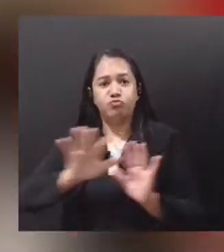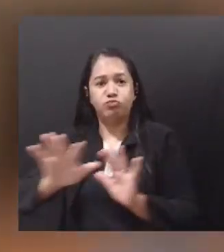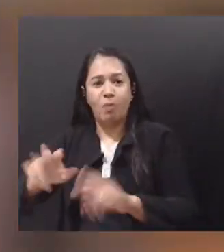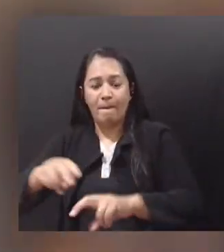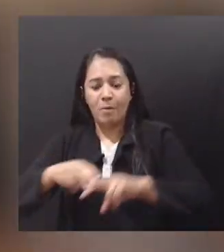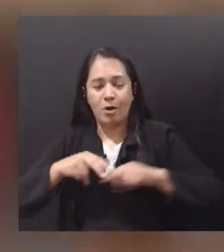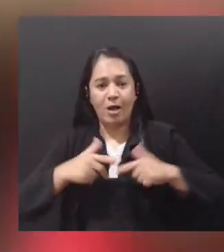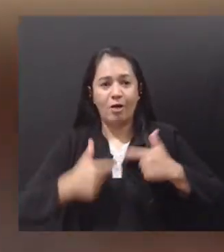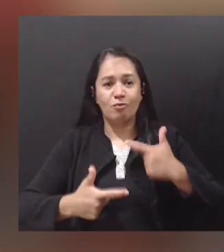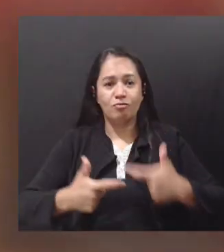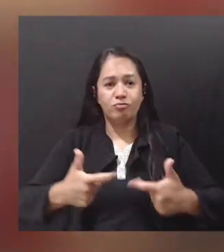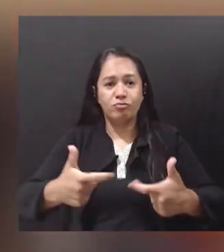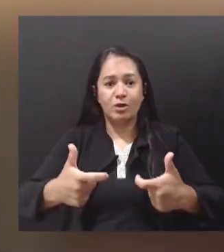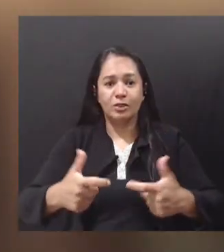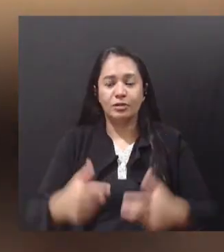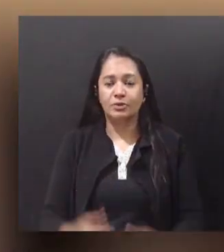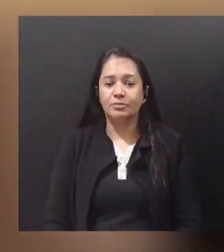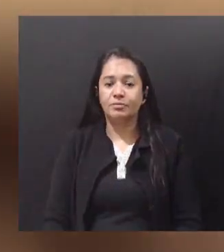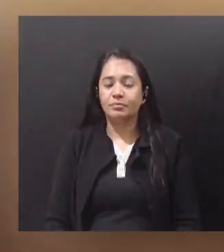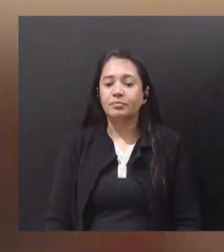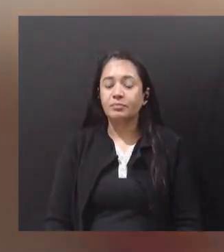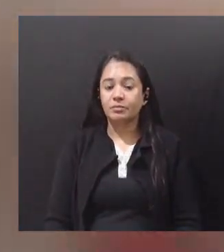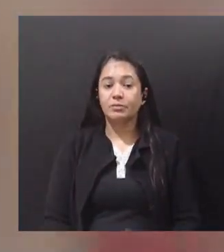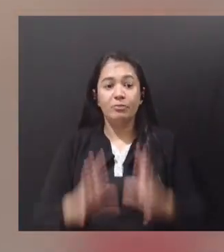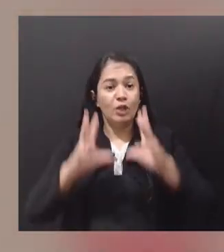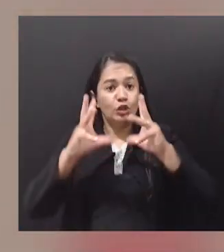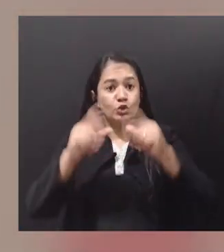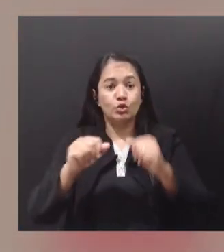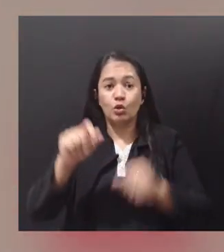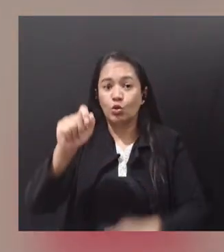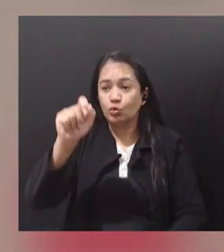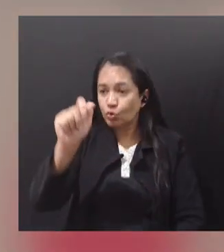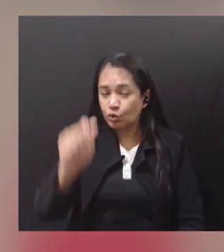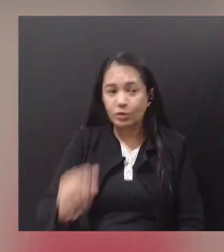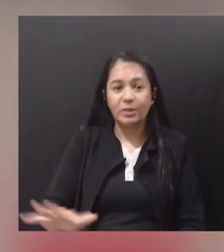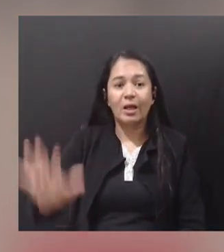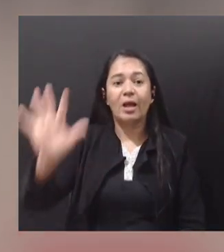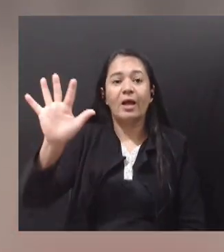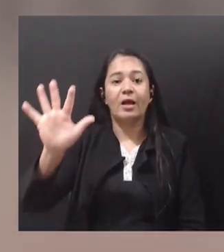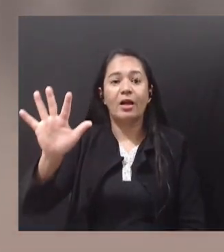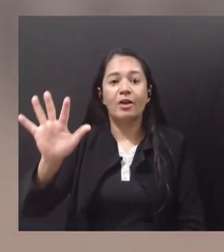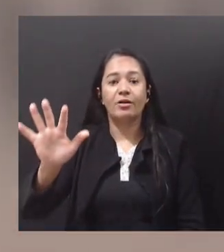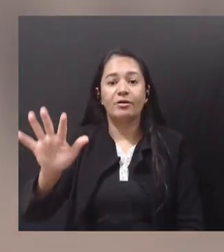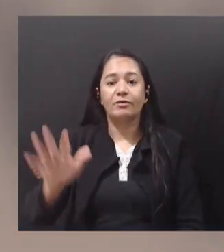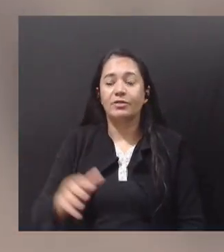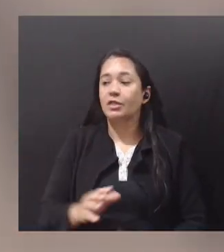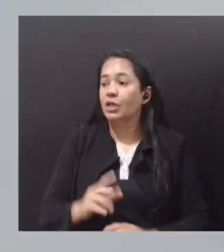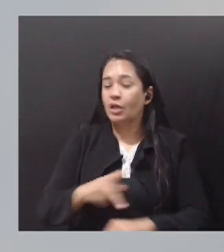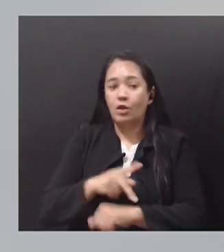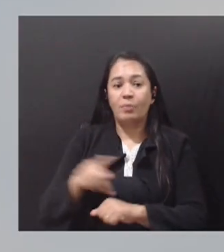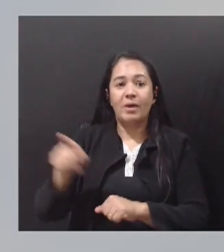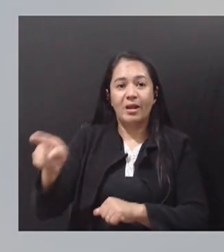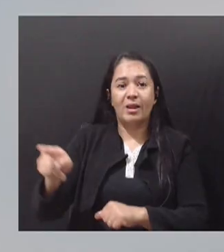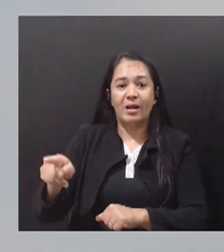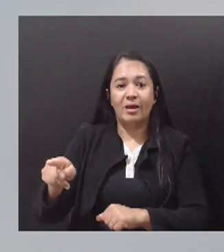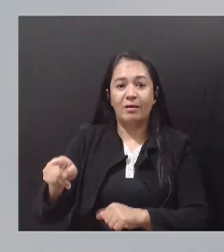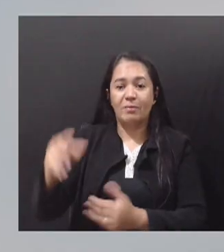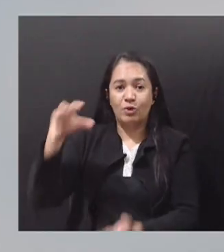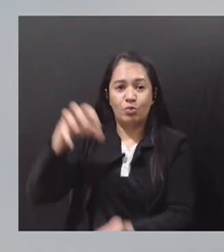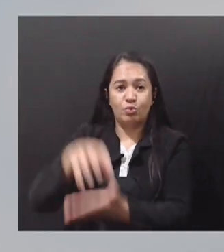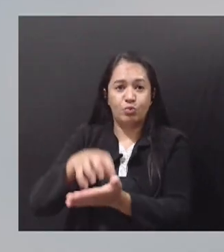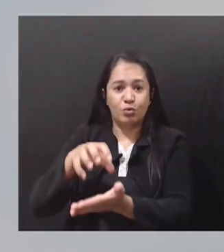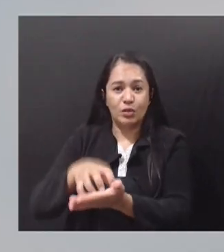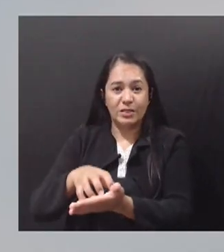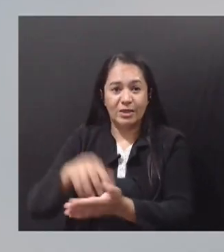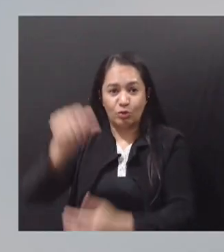4... Todos africanos ou que vieram de vários Todos do partes? continente africano que correm para esse país, que é um país bem no centro do continente. Então